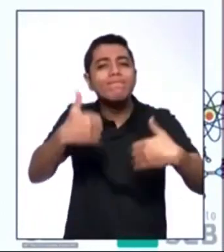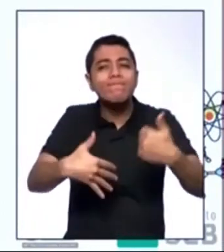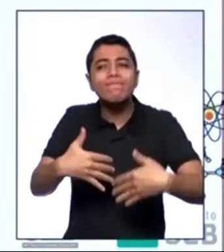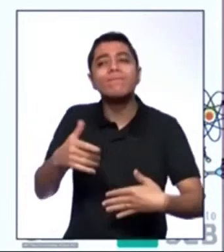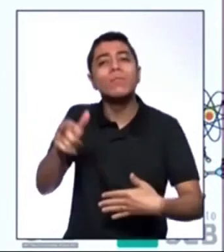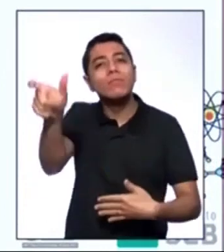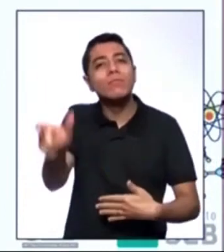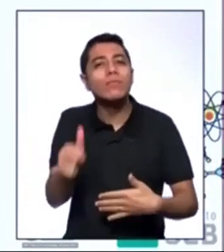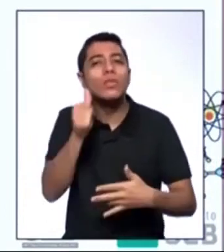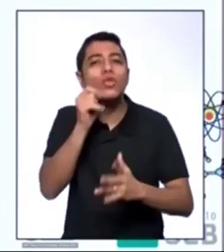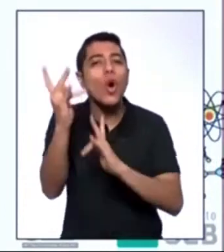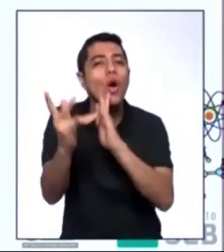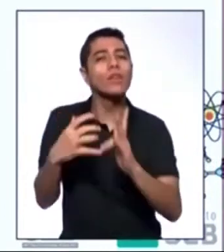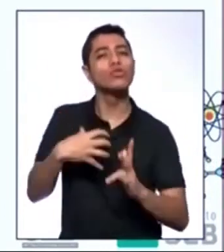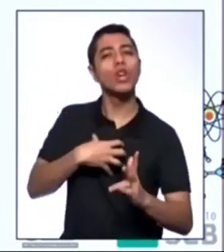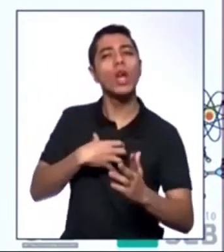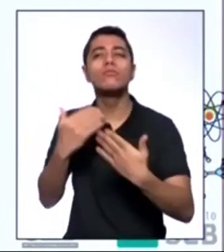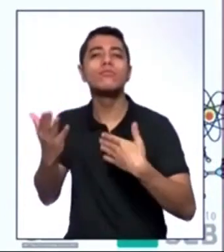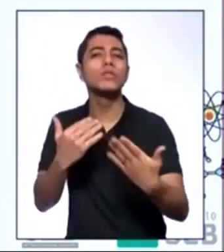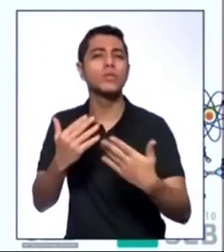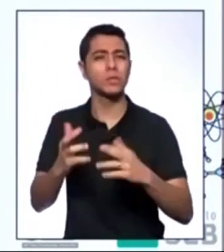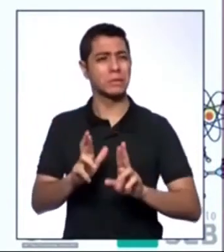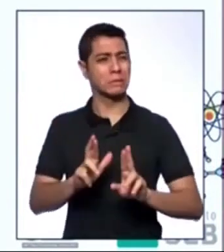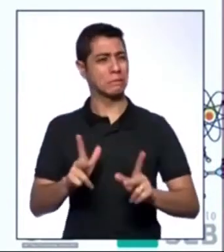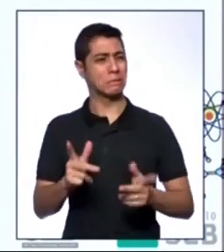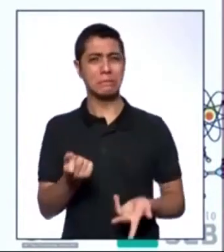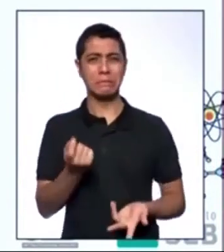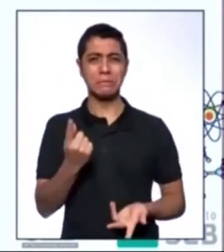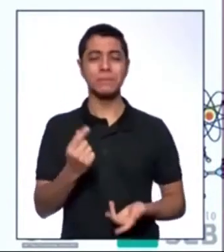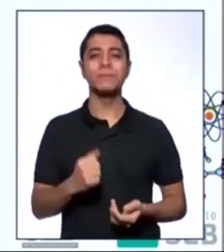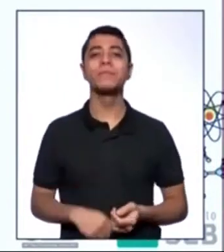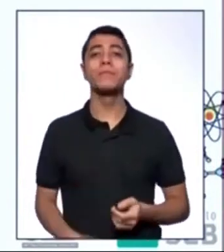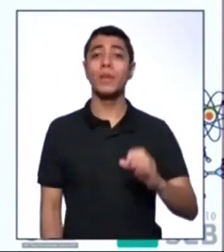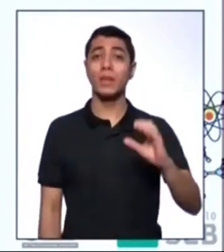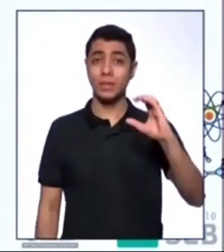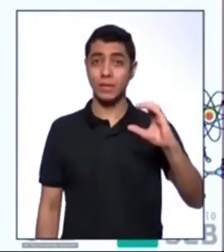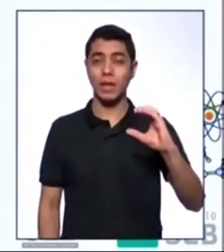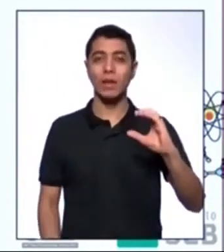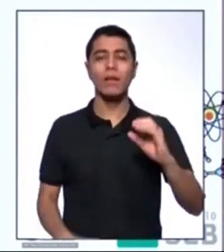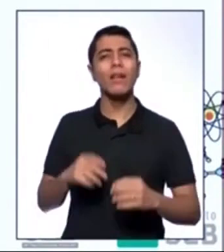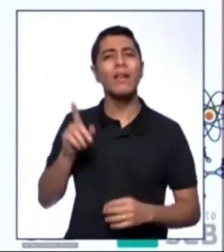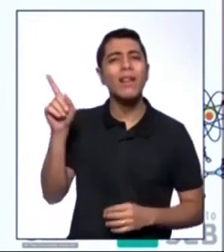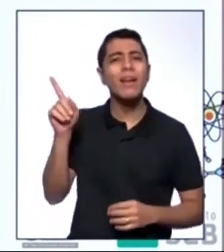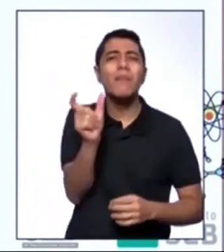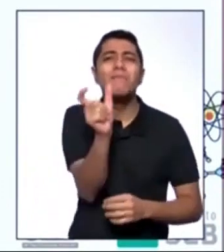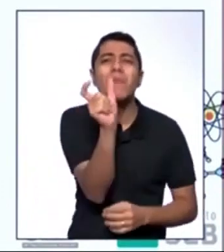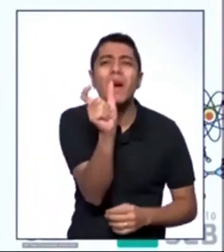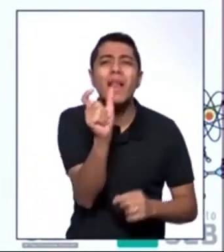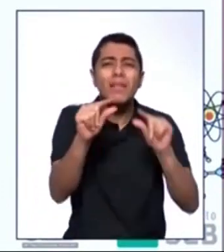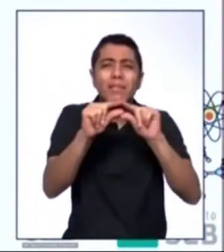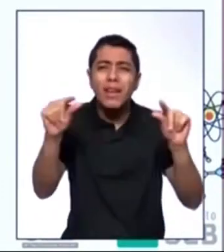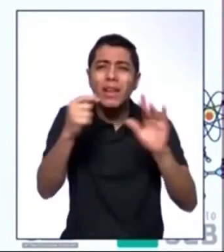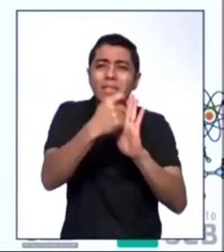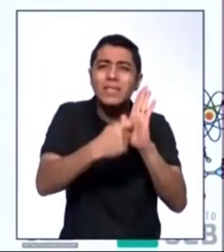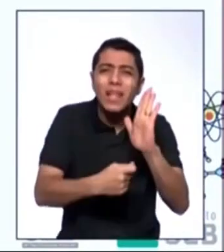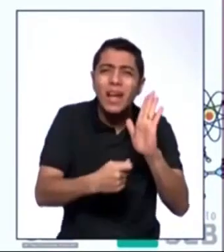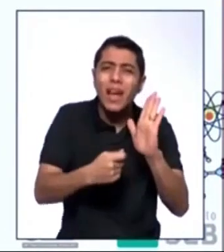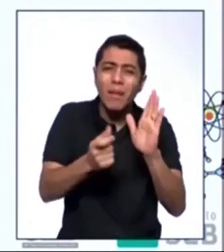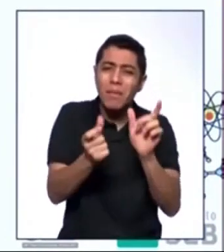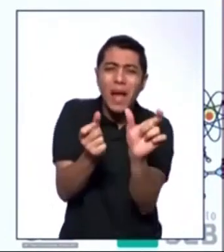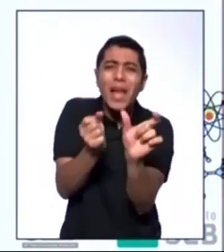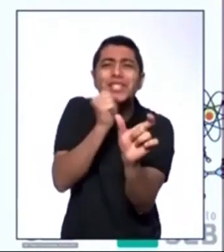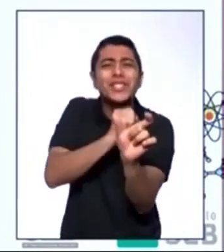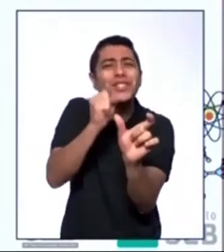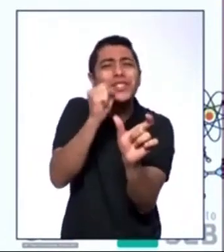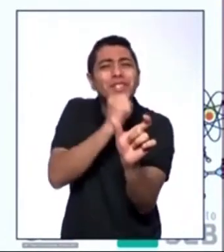a noiva, o emprego de expressões antigas e a temática desenvolvida no texto, tá? A ideia dessas